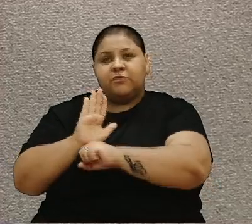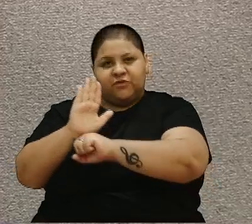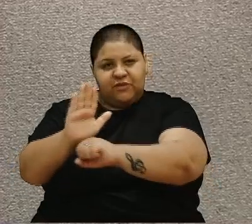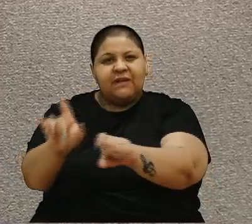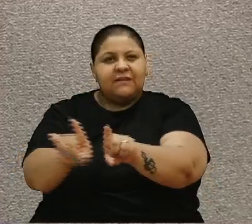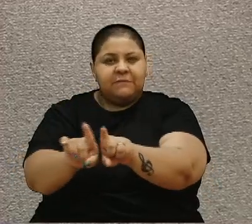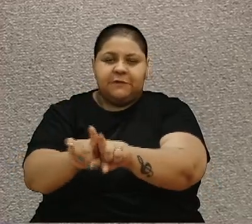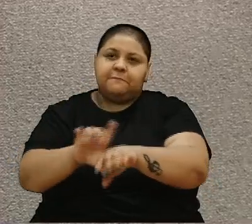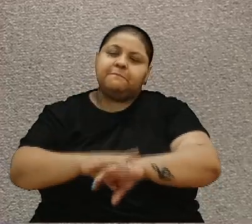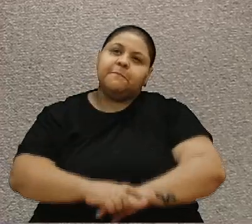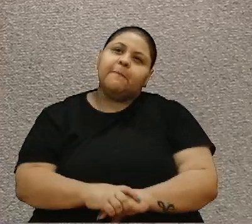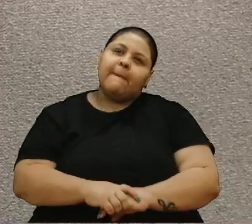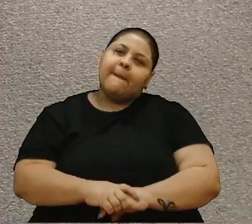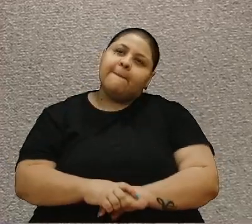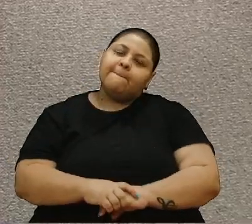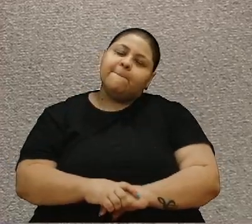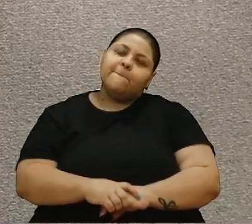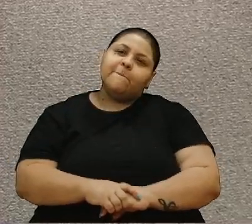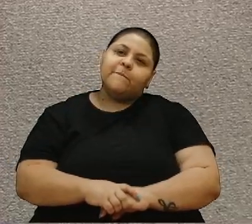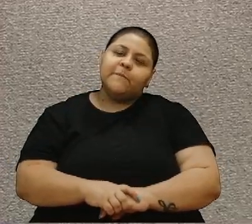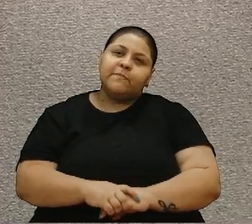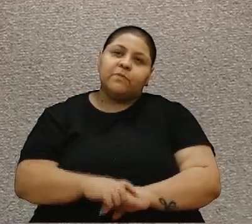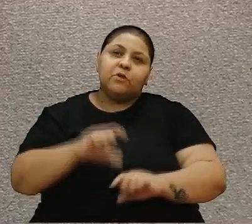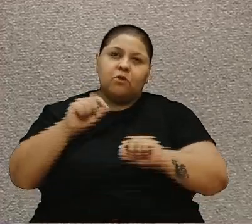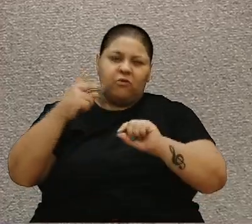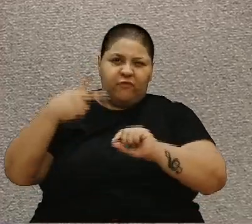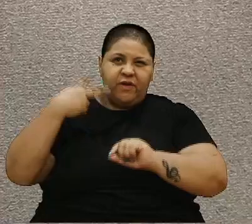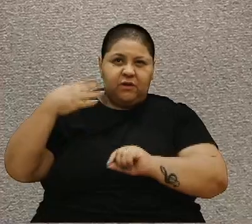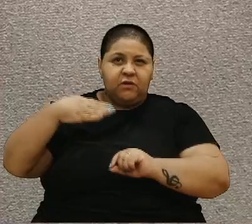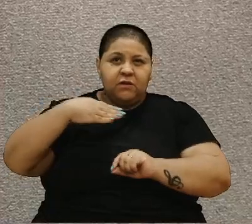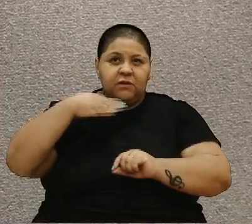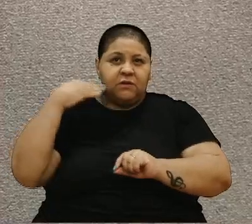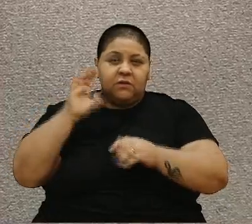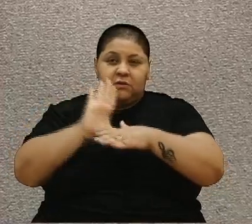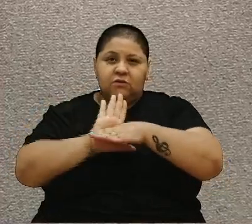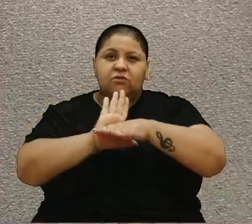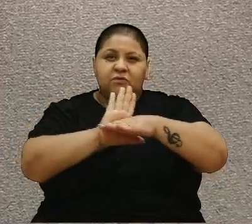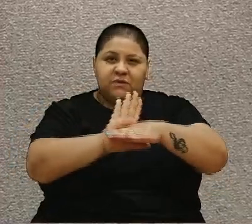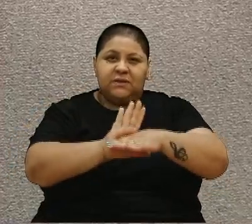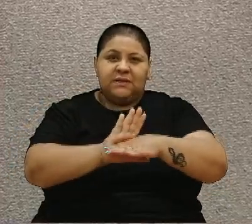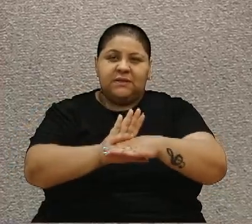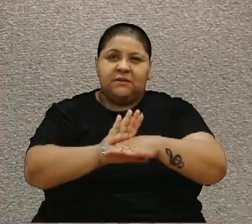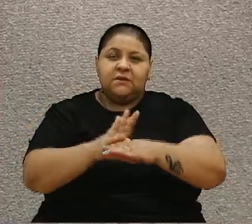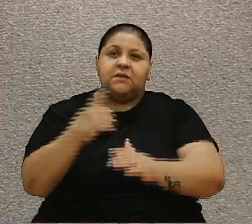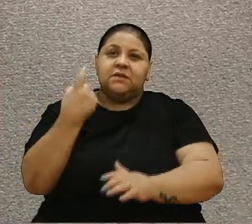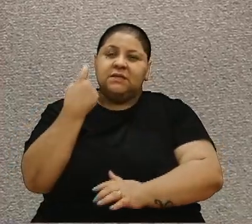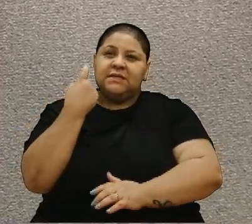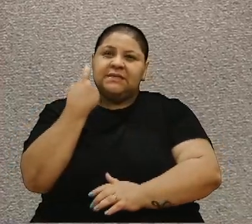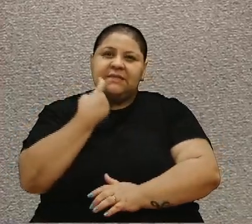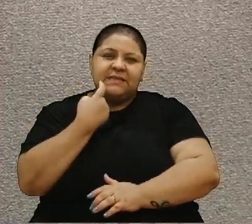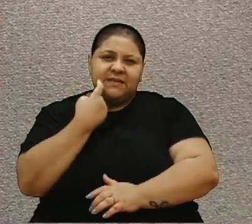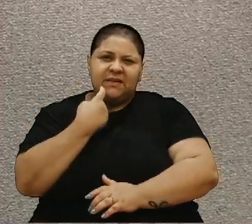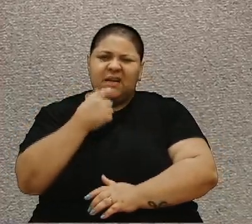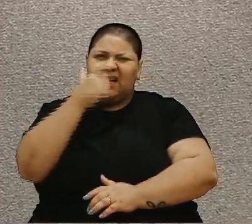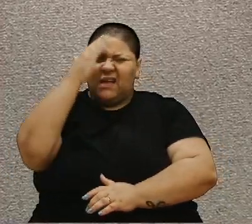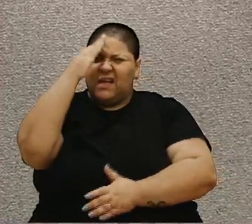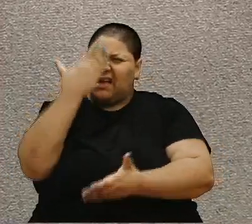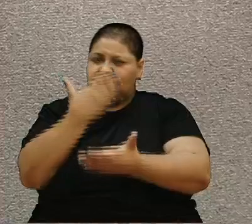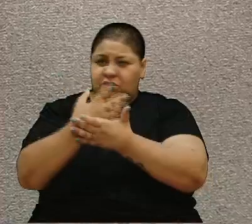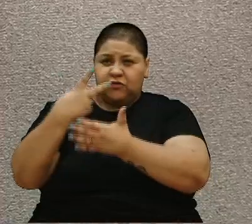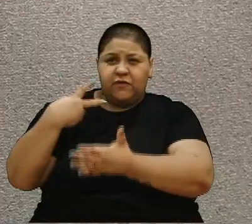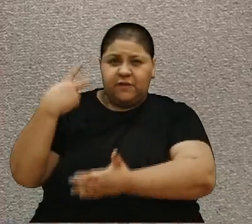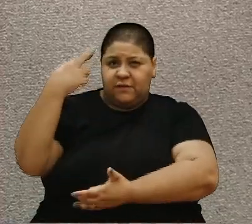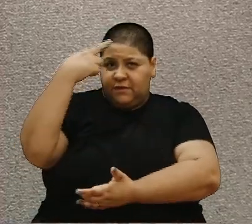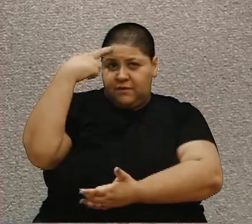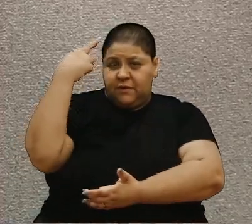contribuir. Esse que o vereador Bortola falou a respeito da Maesa também. Então, sexta-feira tem um convite, acredito que é do vereador Rafael Bueno,